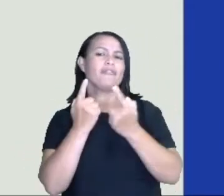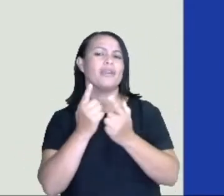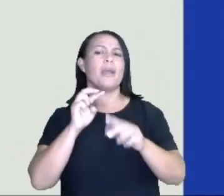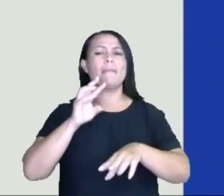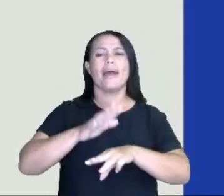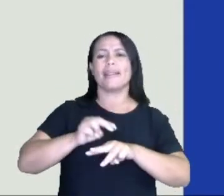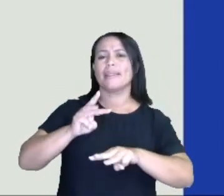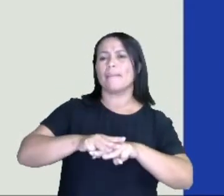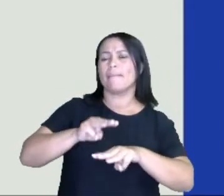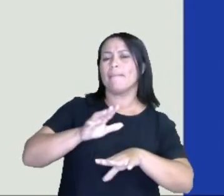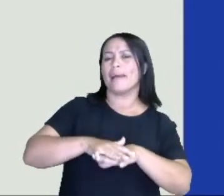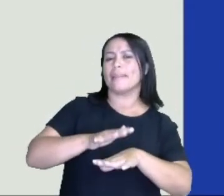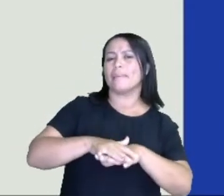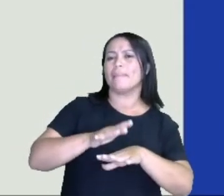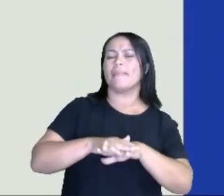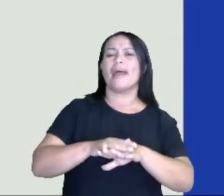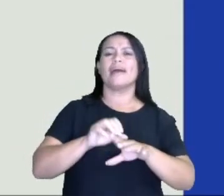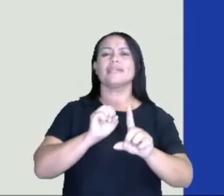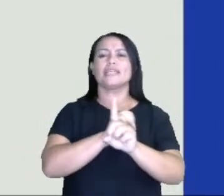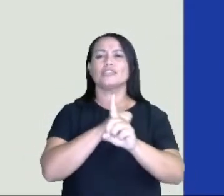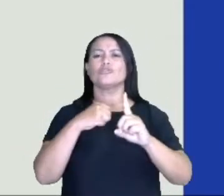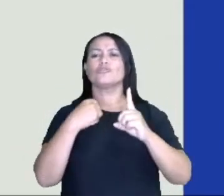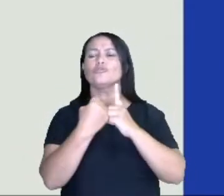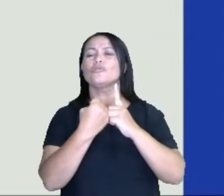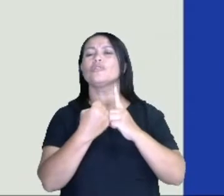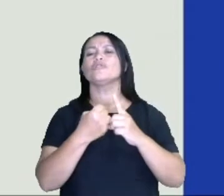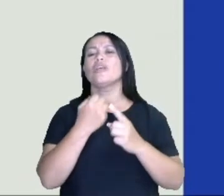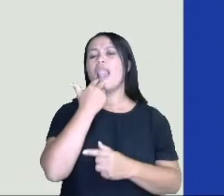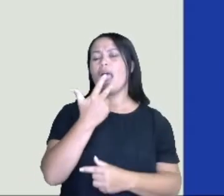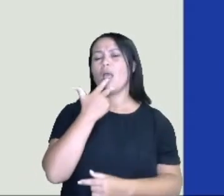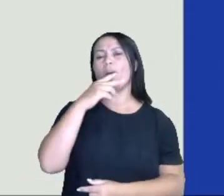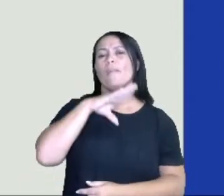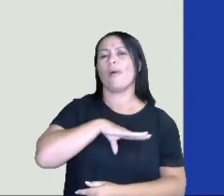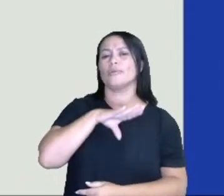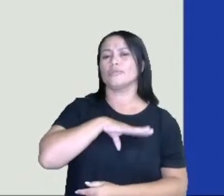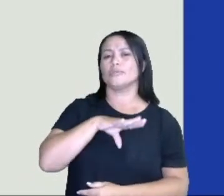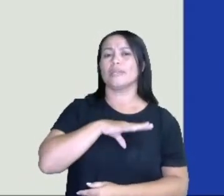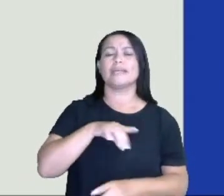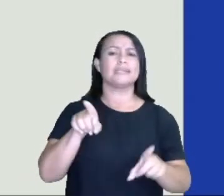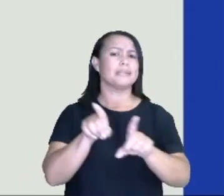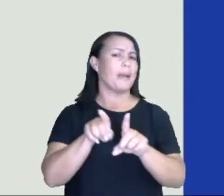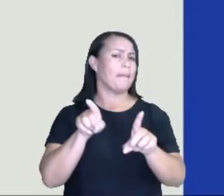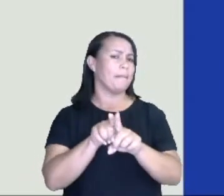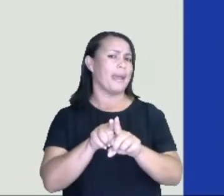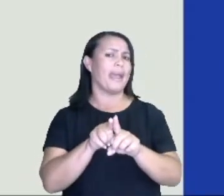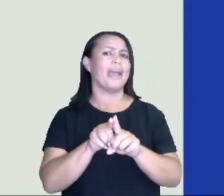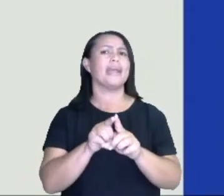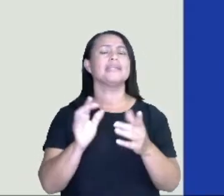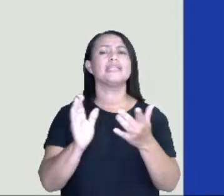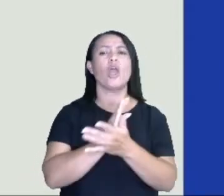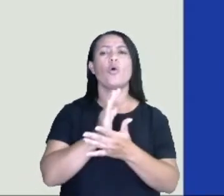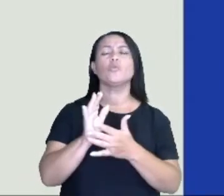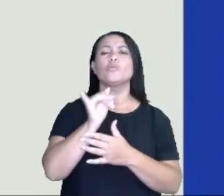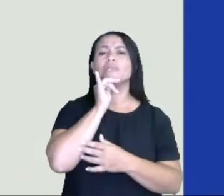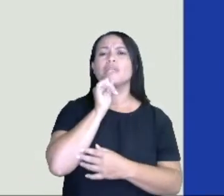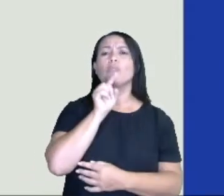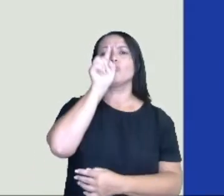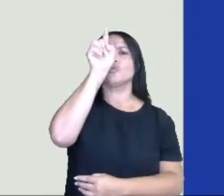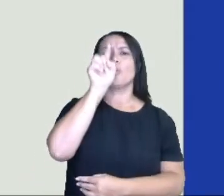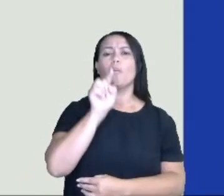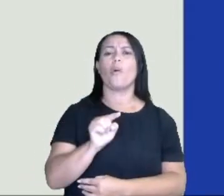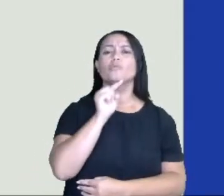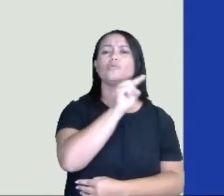matemática, sociologia, língua portuguesa. Nos nomes dos pontos cardeais